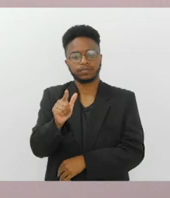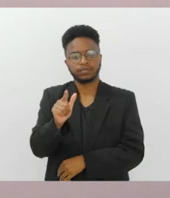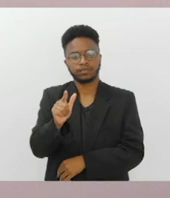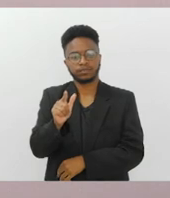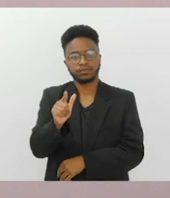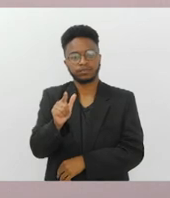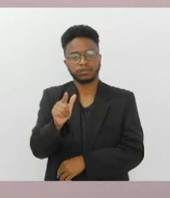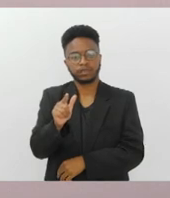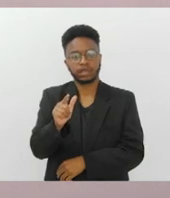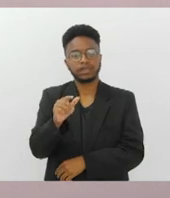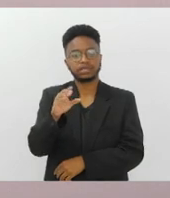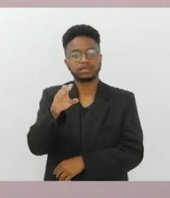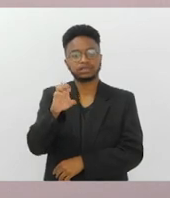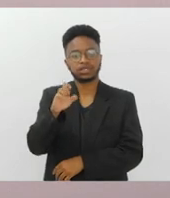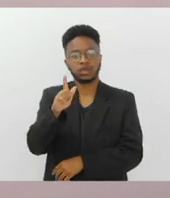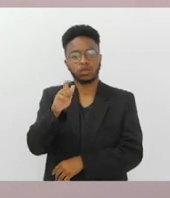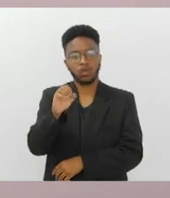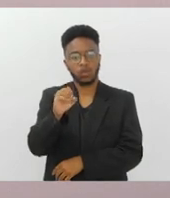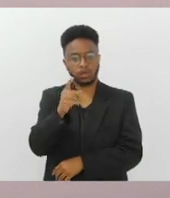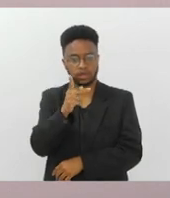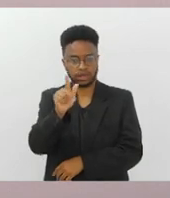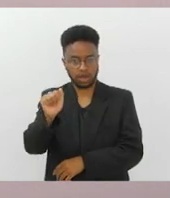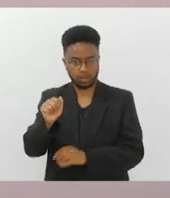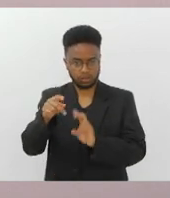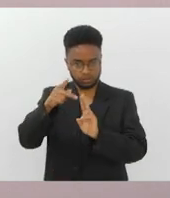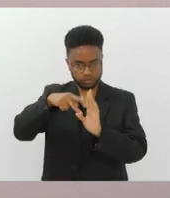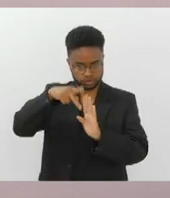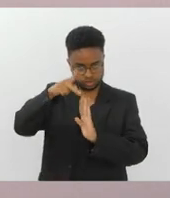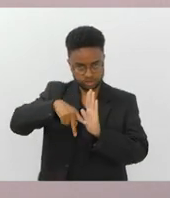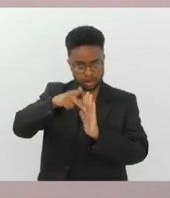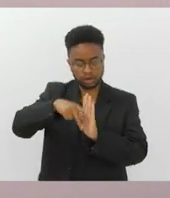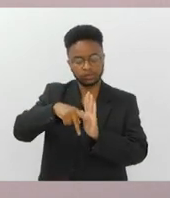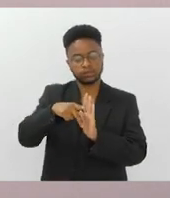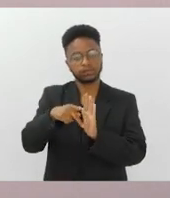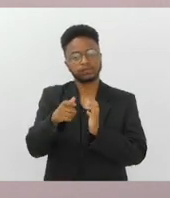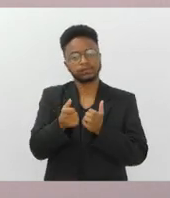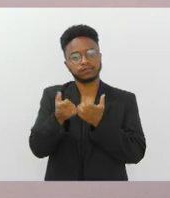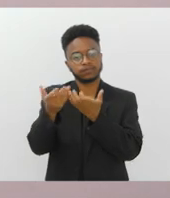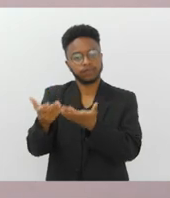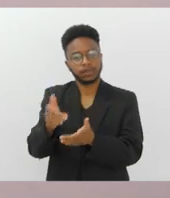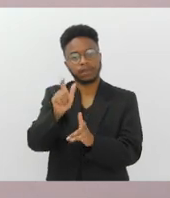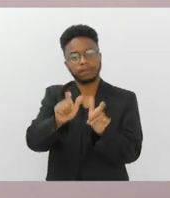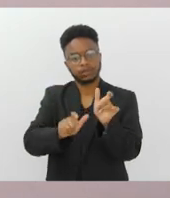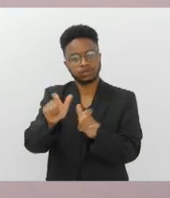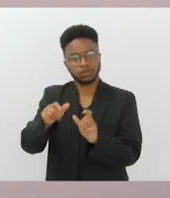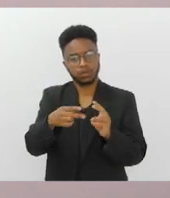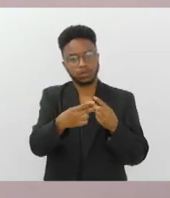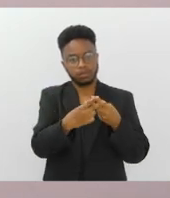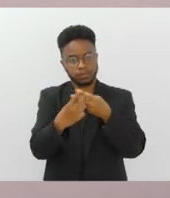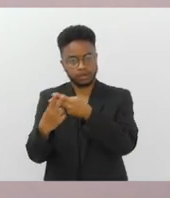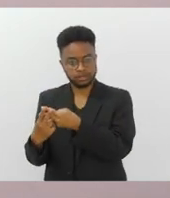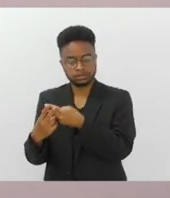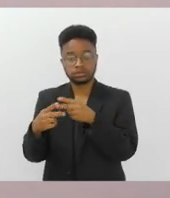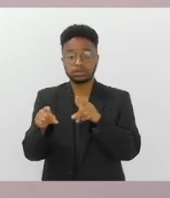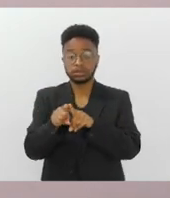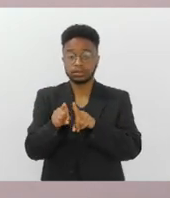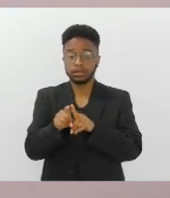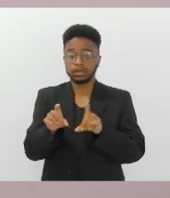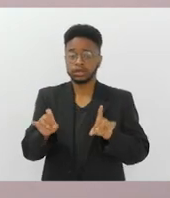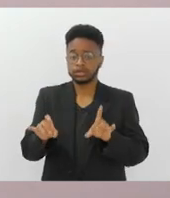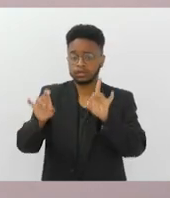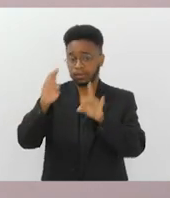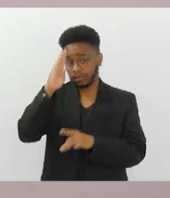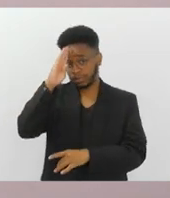a cegonha, o projeto cegonha, para as pessoas em privação de liberdade, em especial